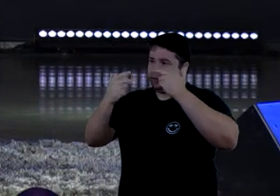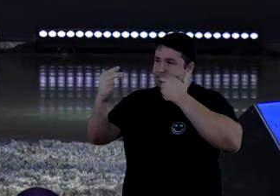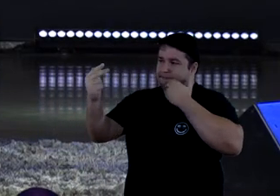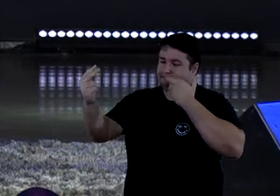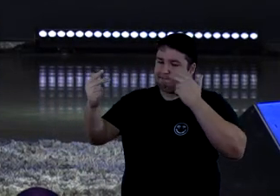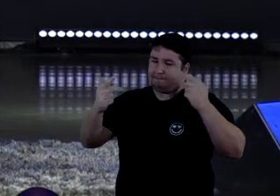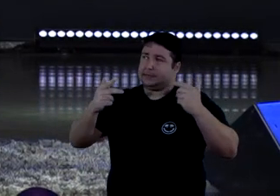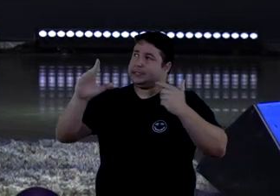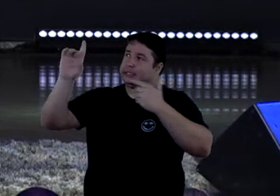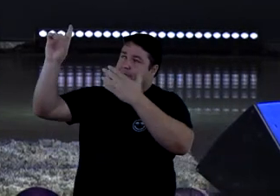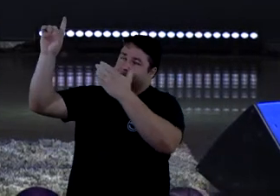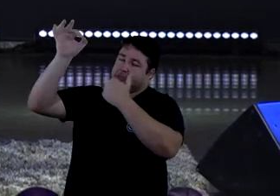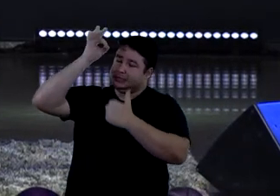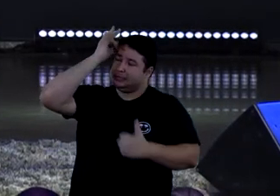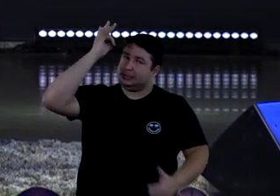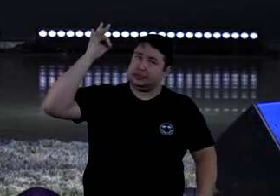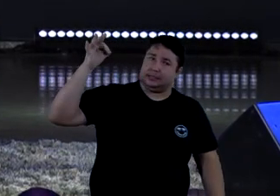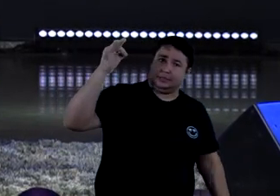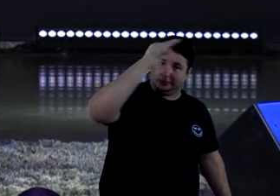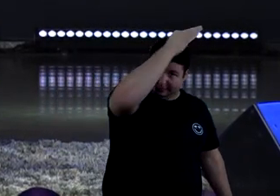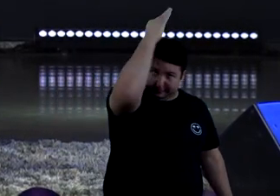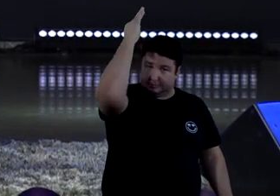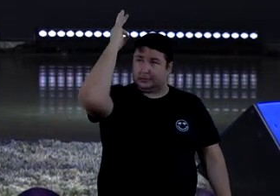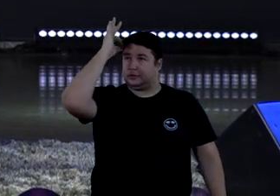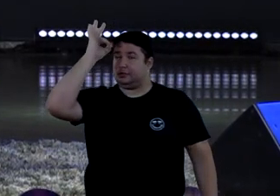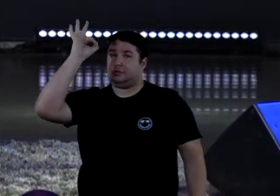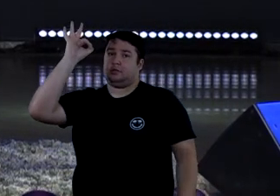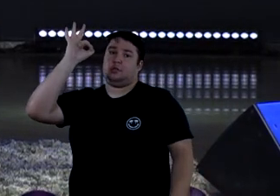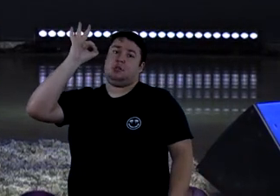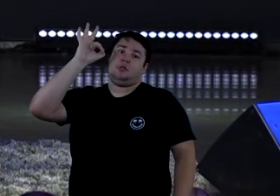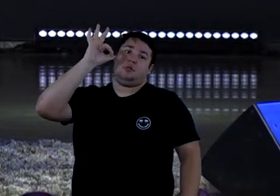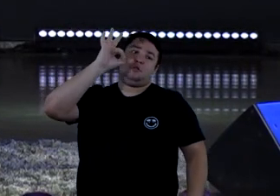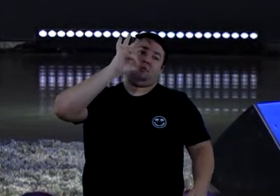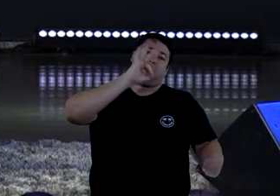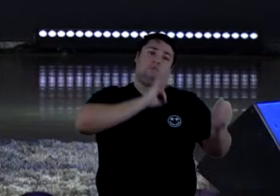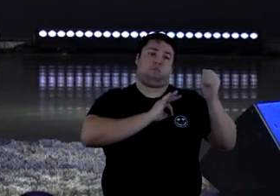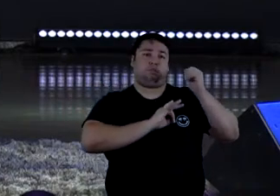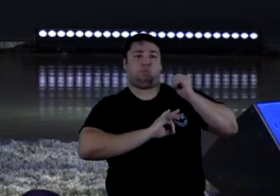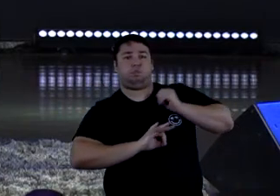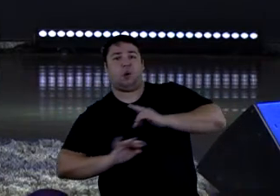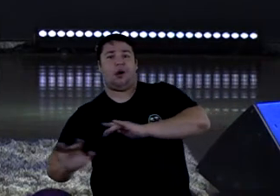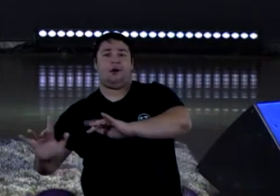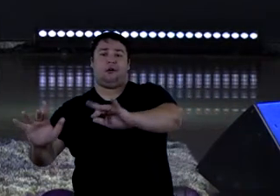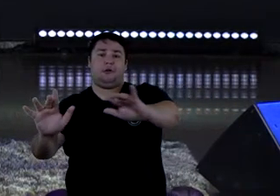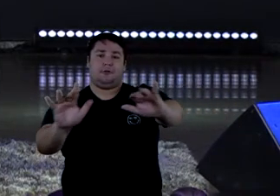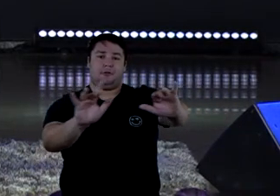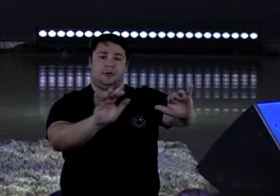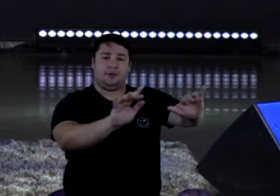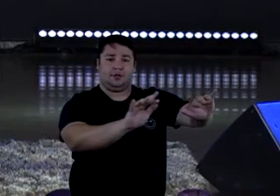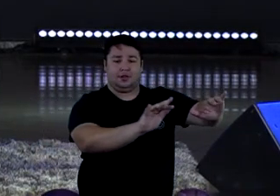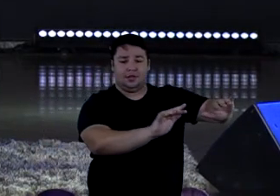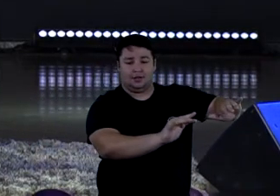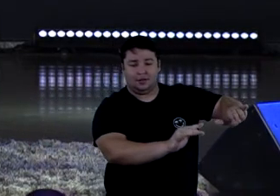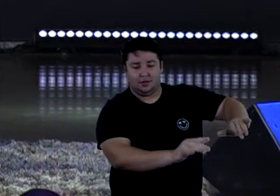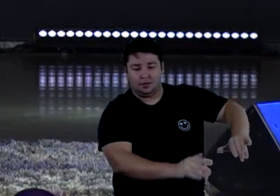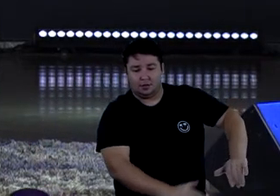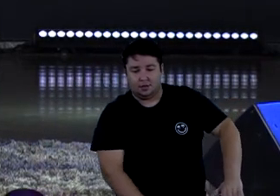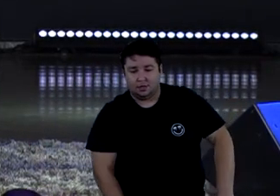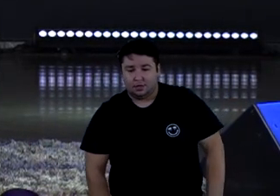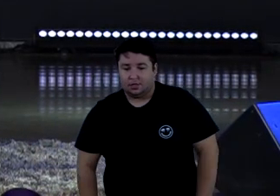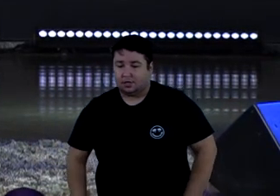sobre as nossas vidas. Oh, vem sobre as nossas vidas. Arabaxu de cantarabalabaçuri cantarabaxadaraba.